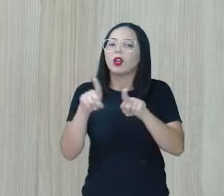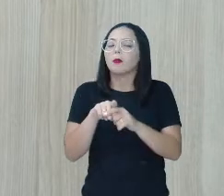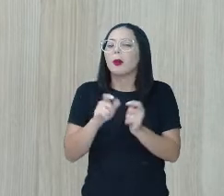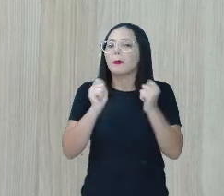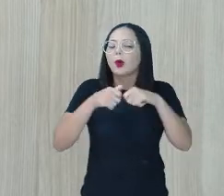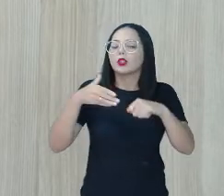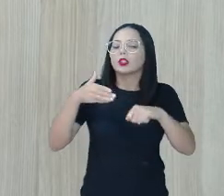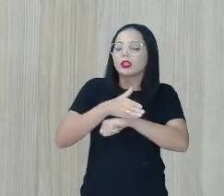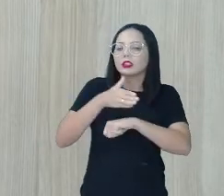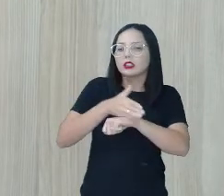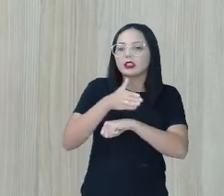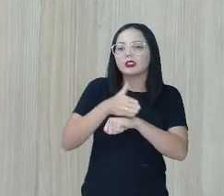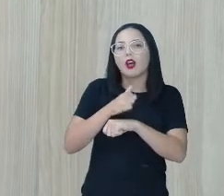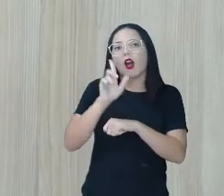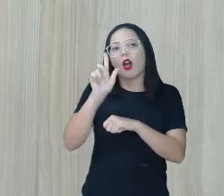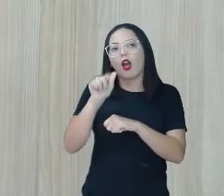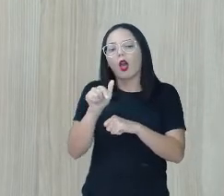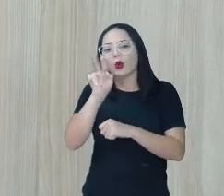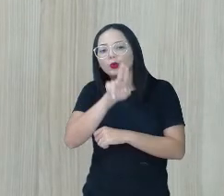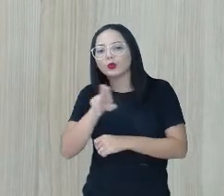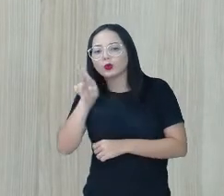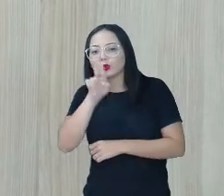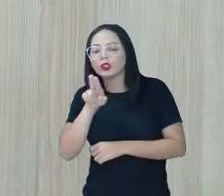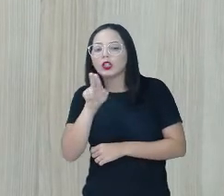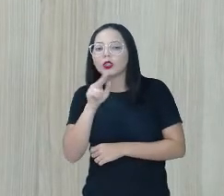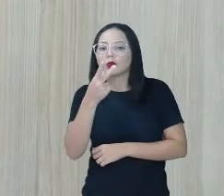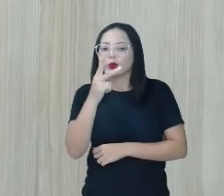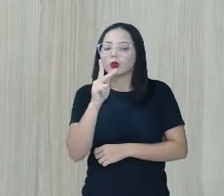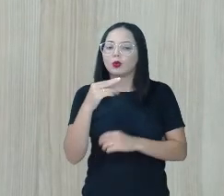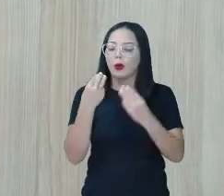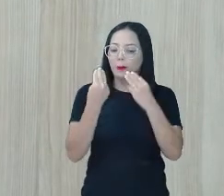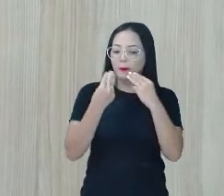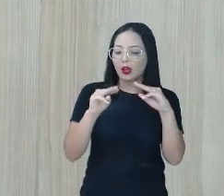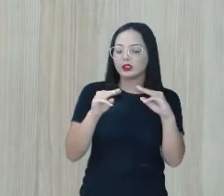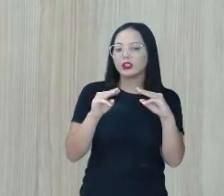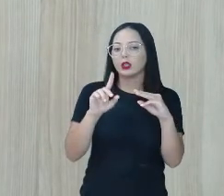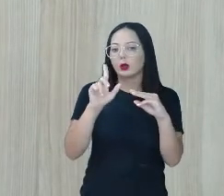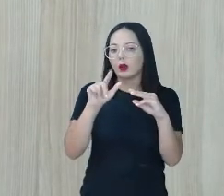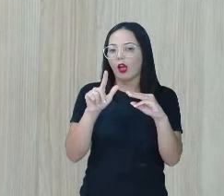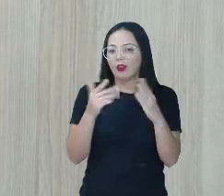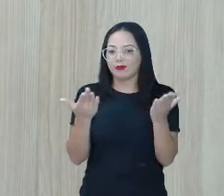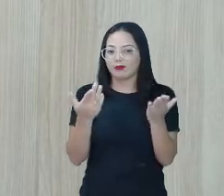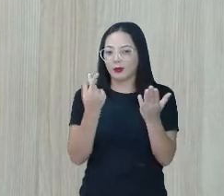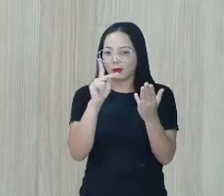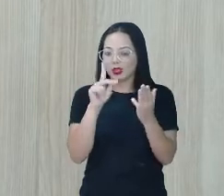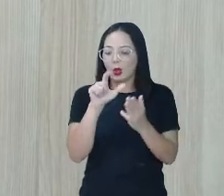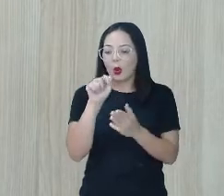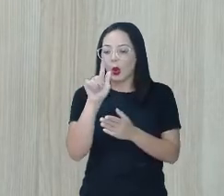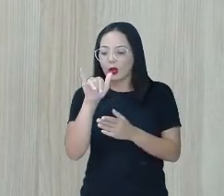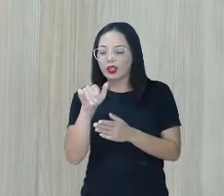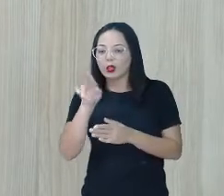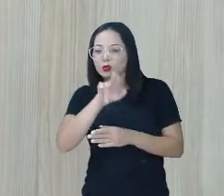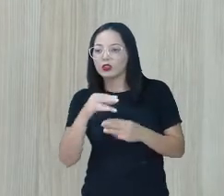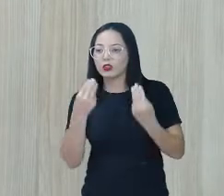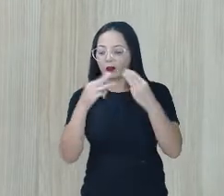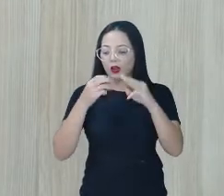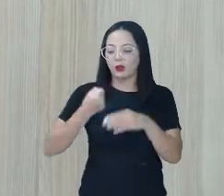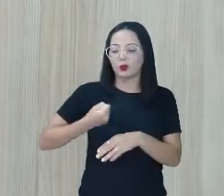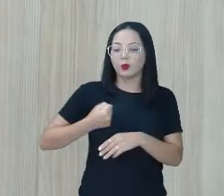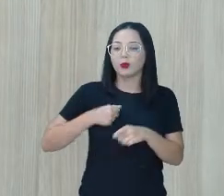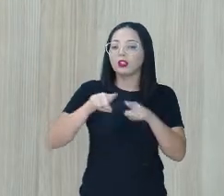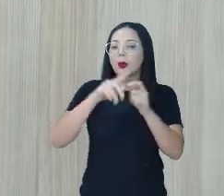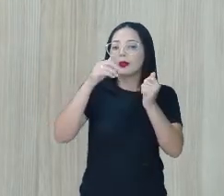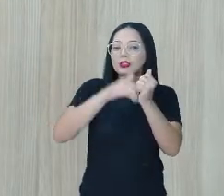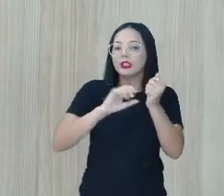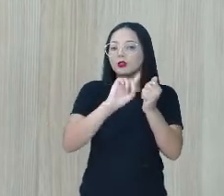pode acessar tanto utilizando aí na sua matrícula, no seu login a sua matrícula e na sua